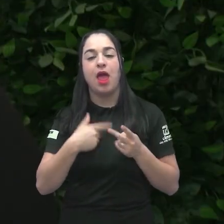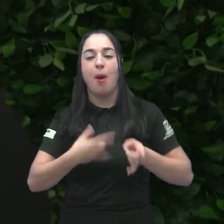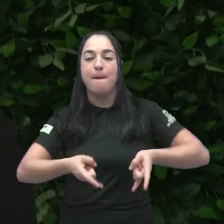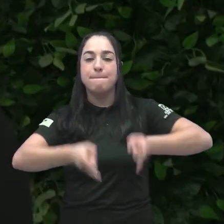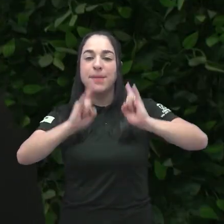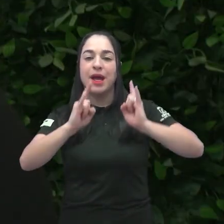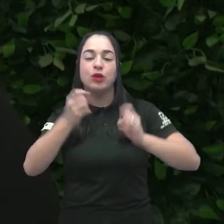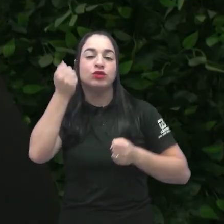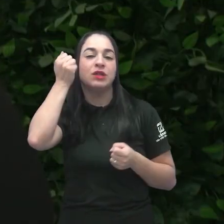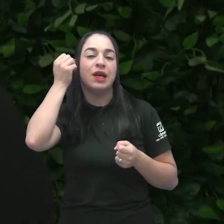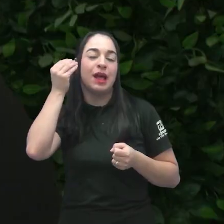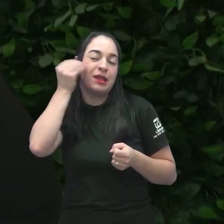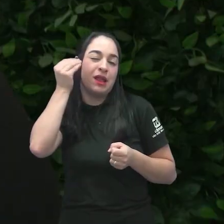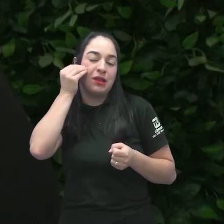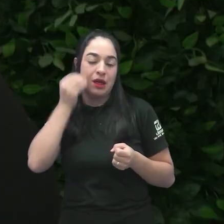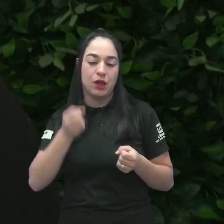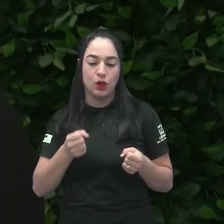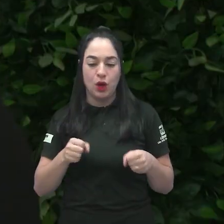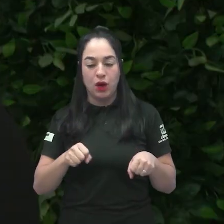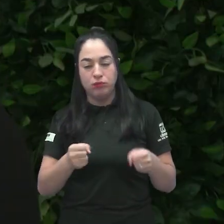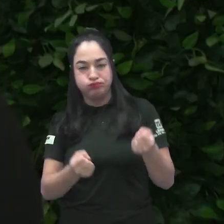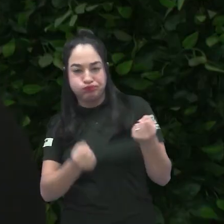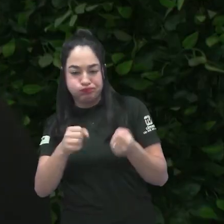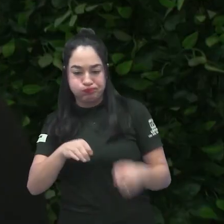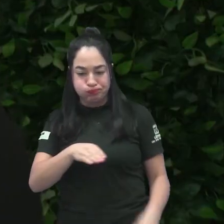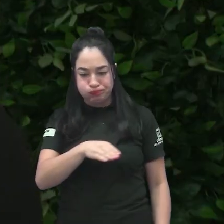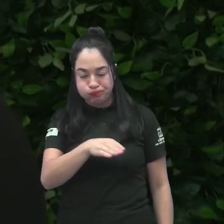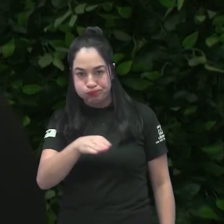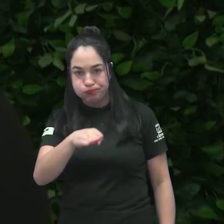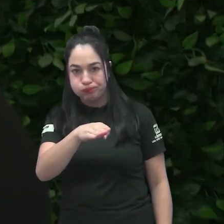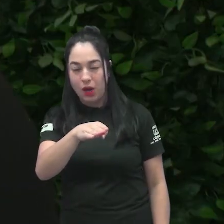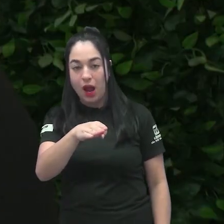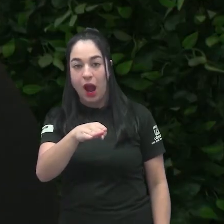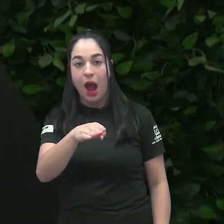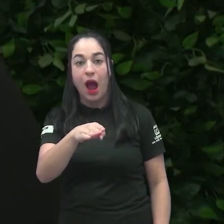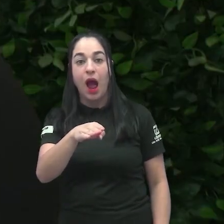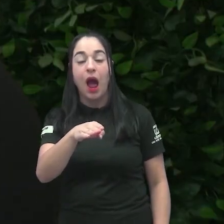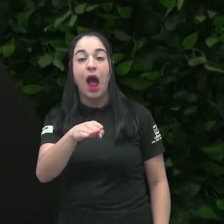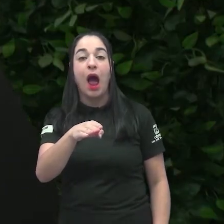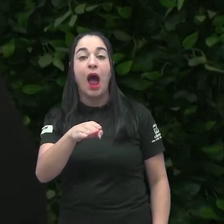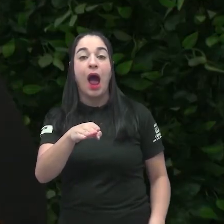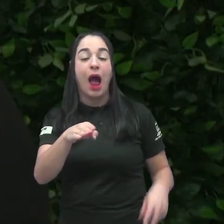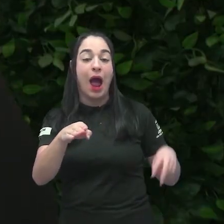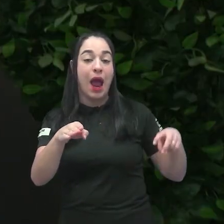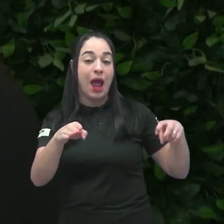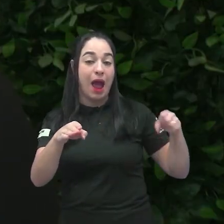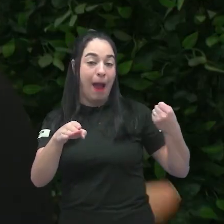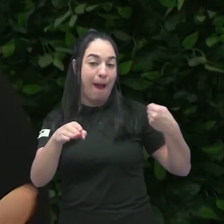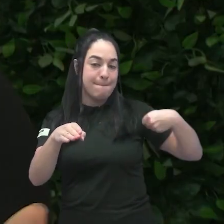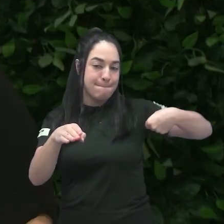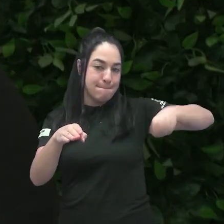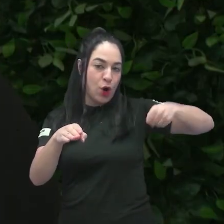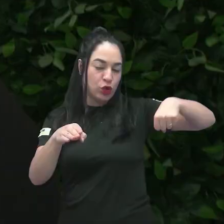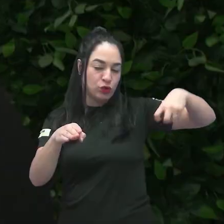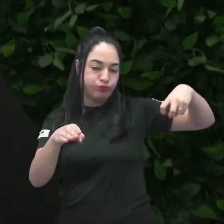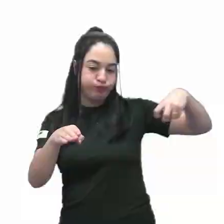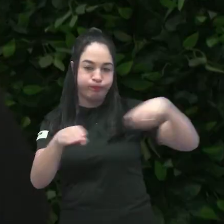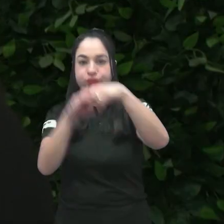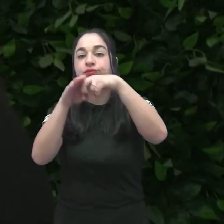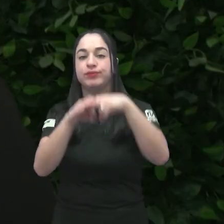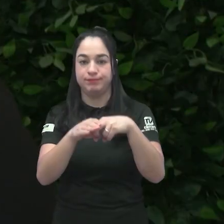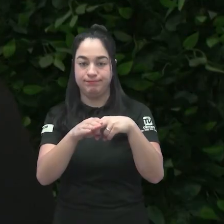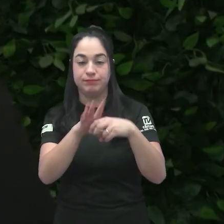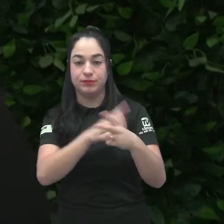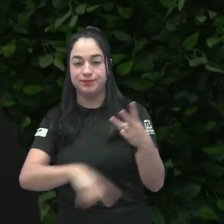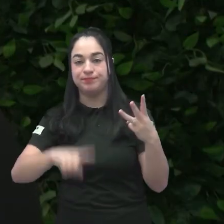comigo foi, eu estava tentando entrar no prédio e estava dando setinha, uma moto veio, passou pelo meu lado, eu levei a moto embora. Teve